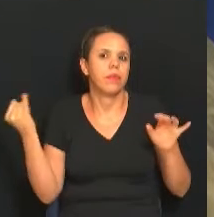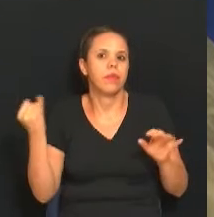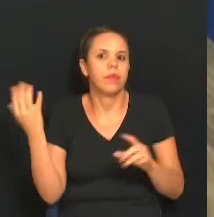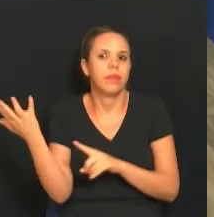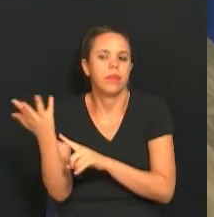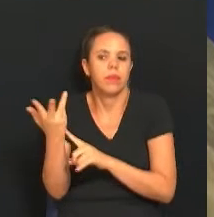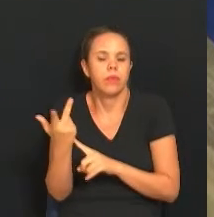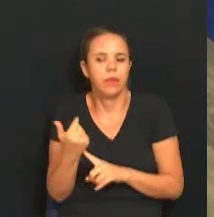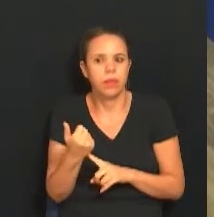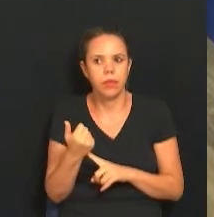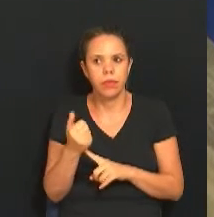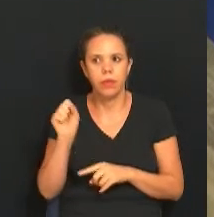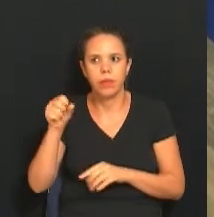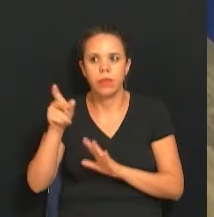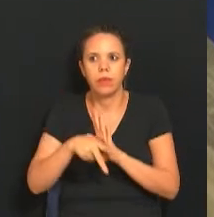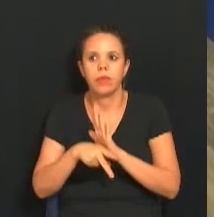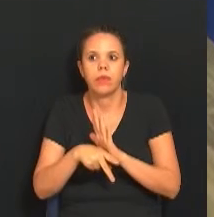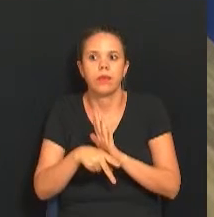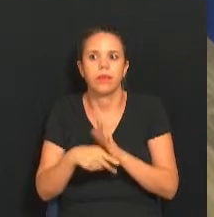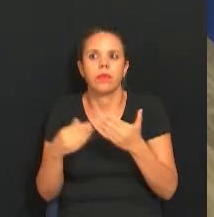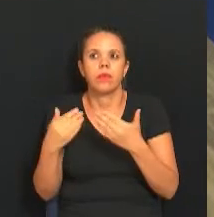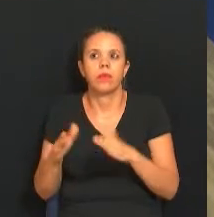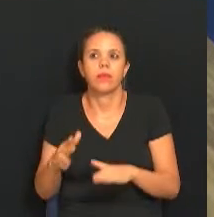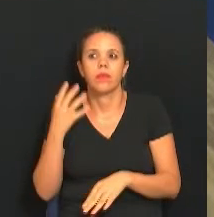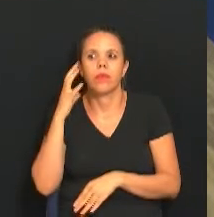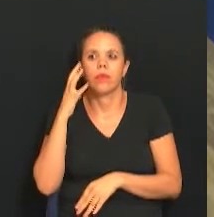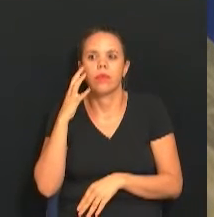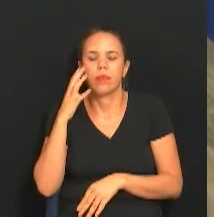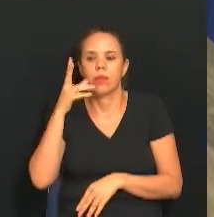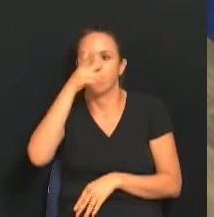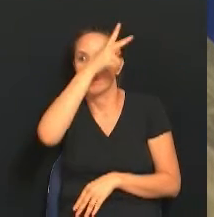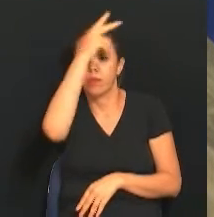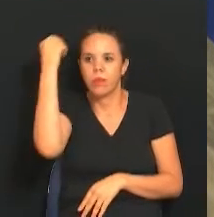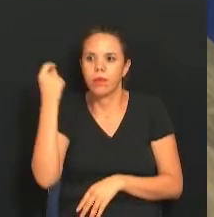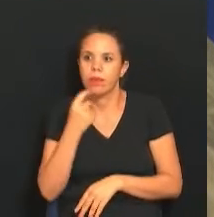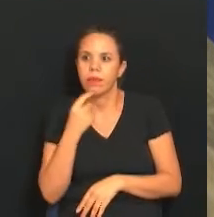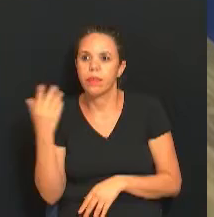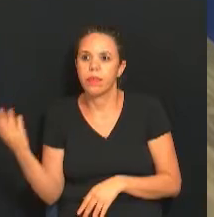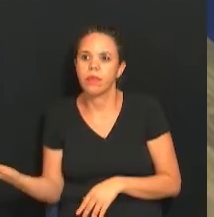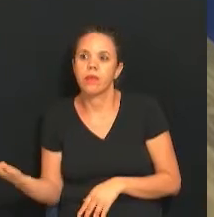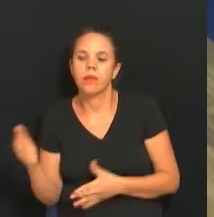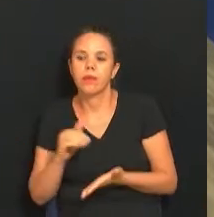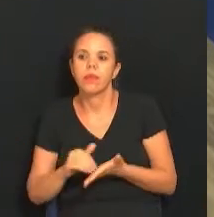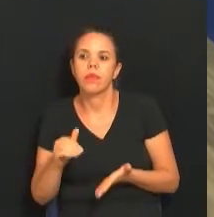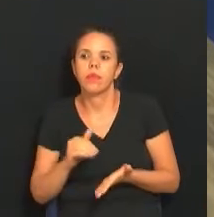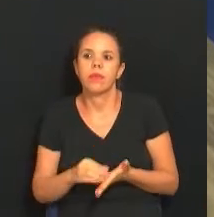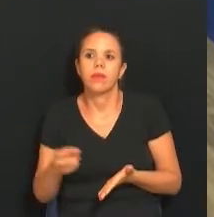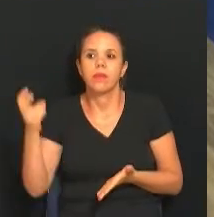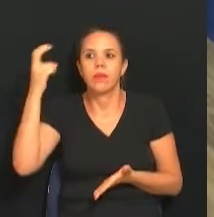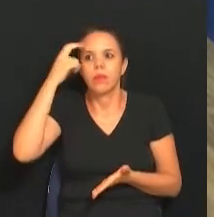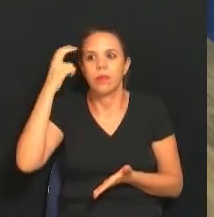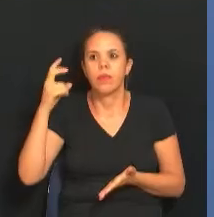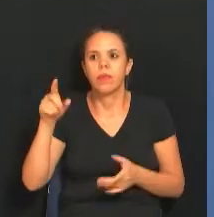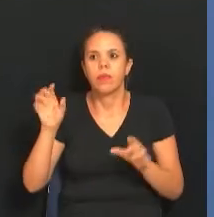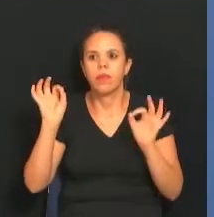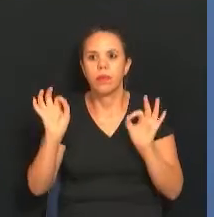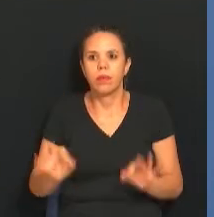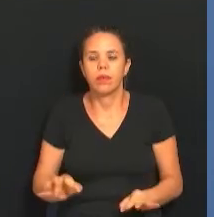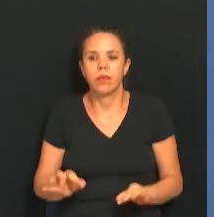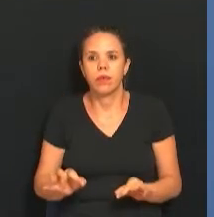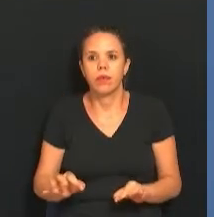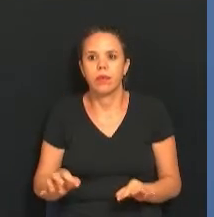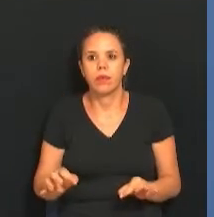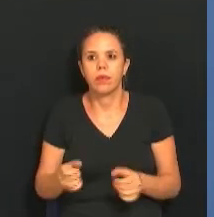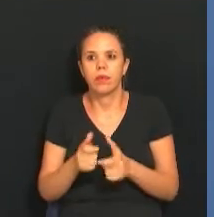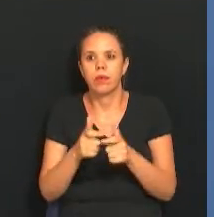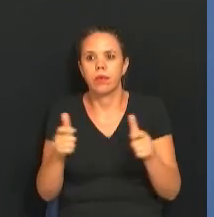arte é um projeto que foi lançado em fevereiro pela prefeitura de Campinas pela secretaria de cultura e deu Tão certo que eles